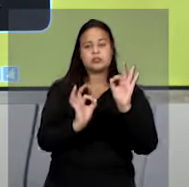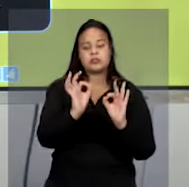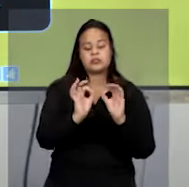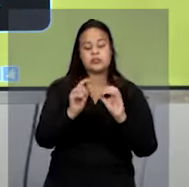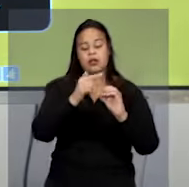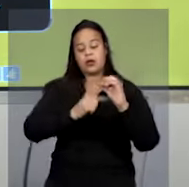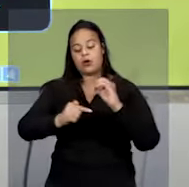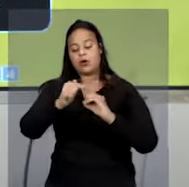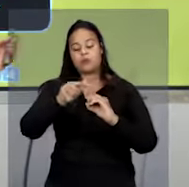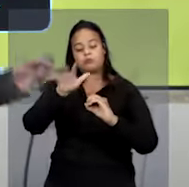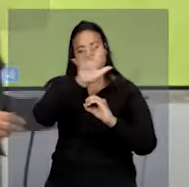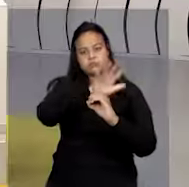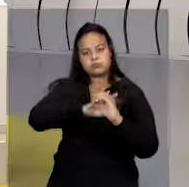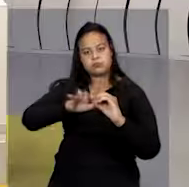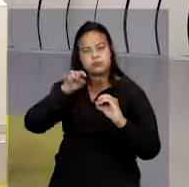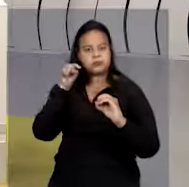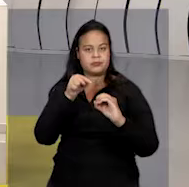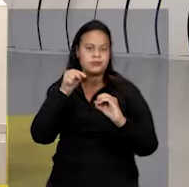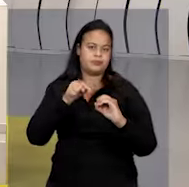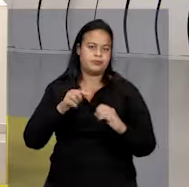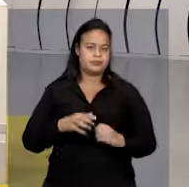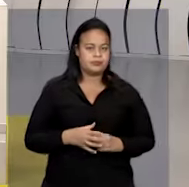ali.